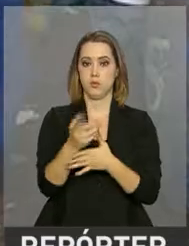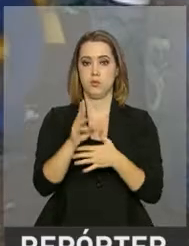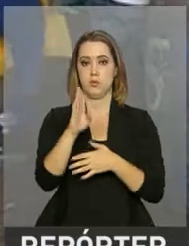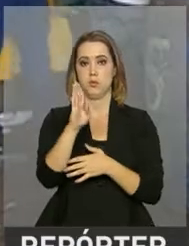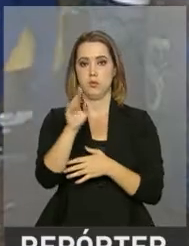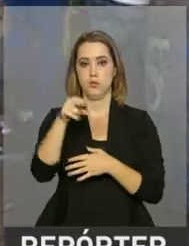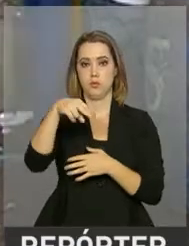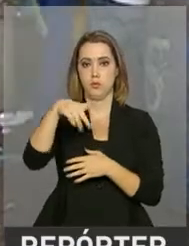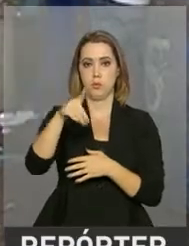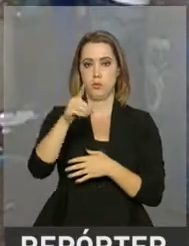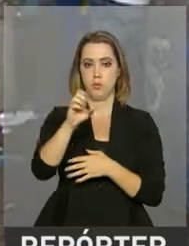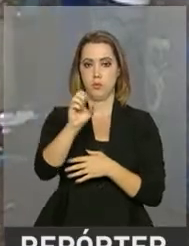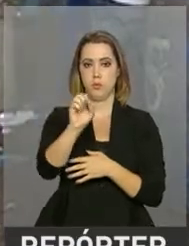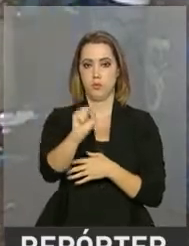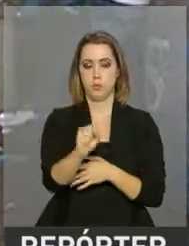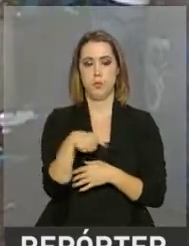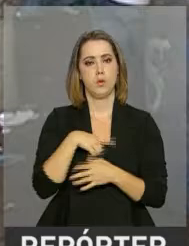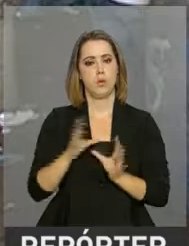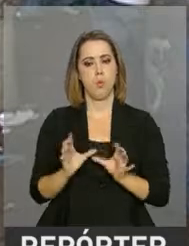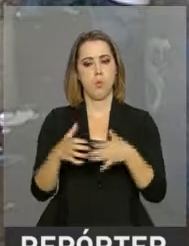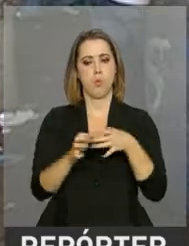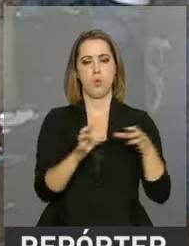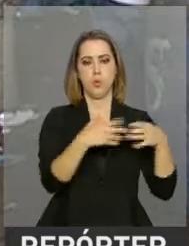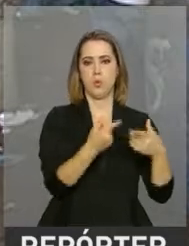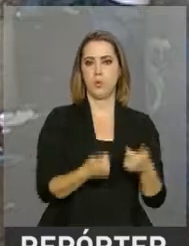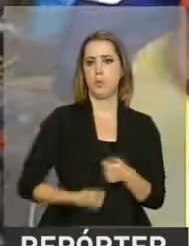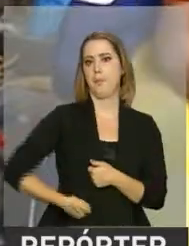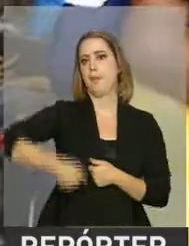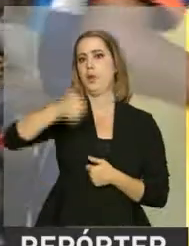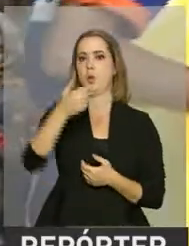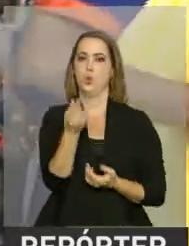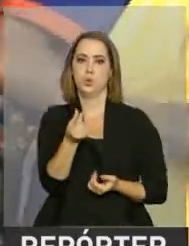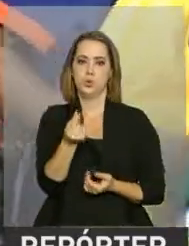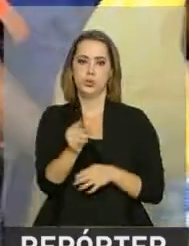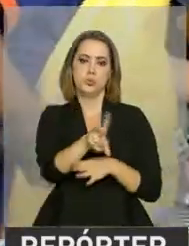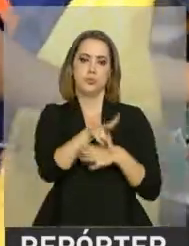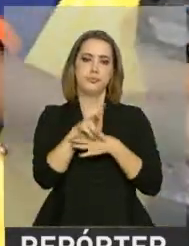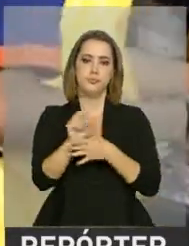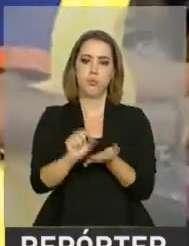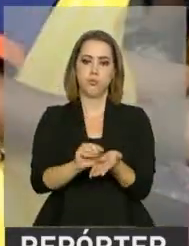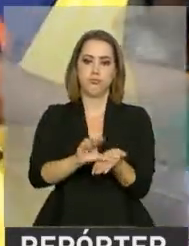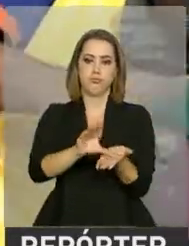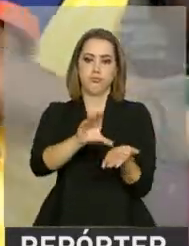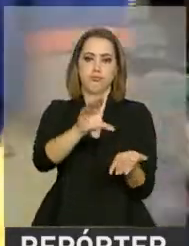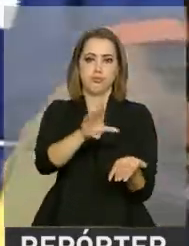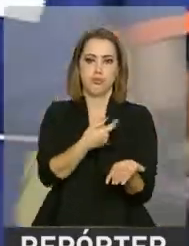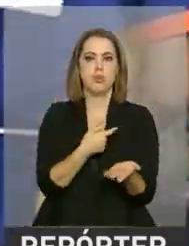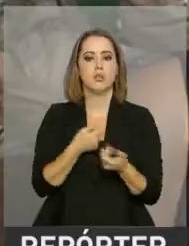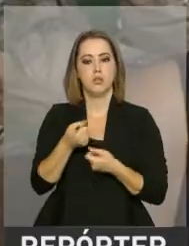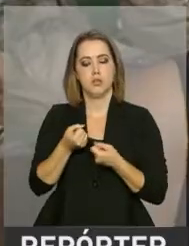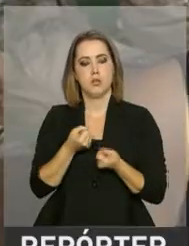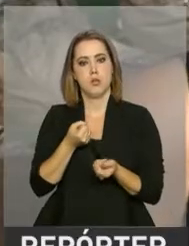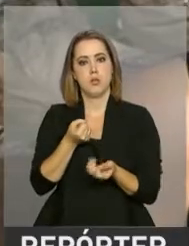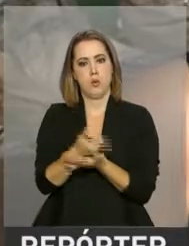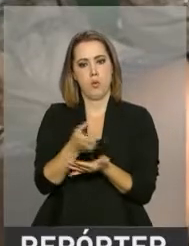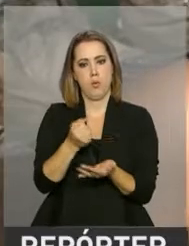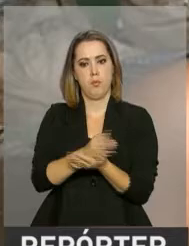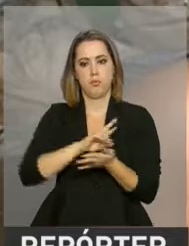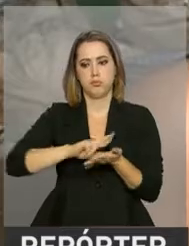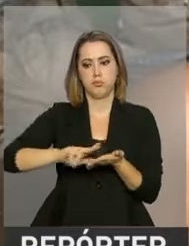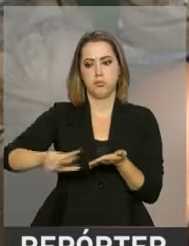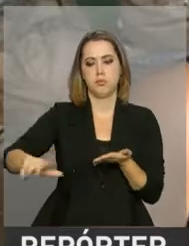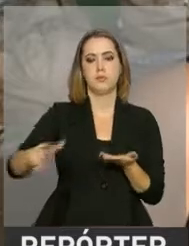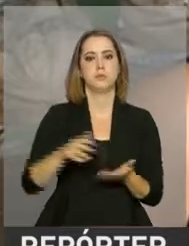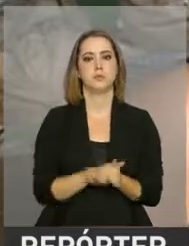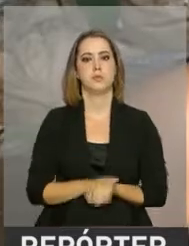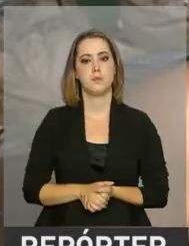montam grupos e assim conseguem mais dinheiro para comprar equipamentos e investir no negócio com essa oportunidade e